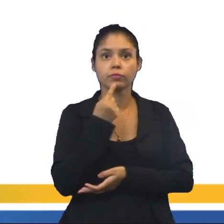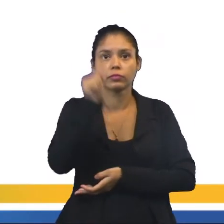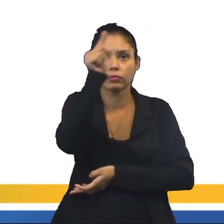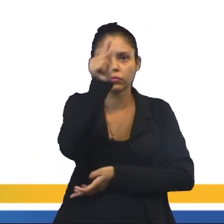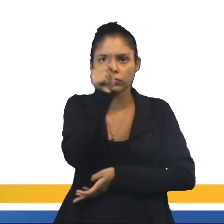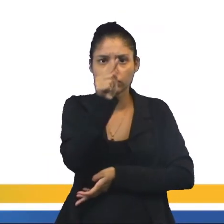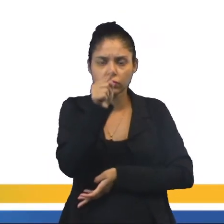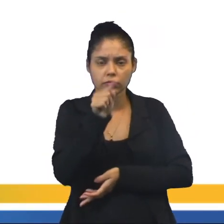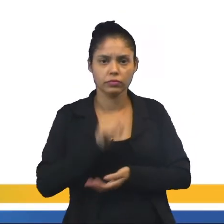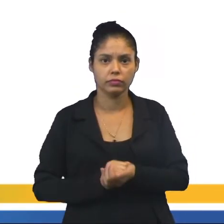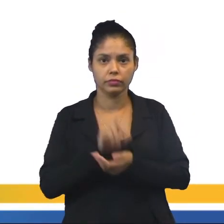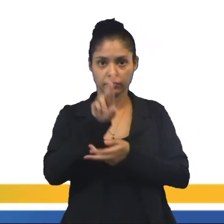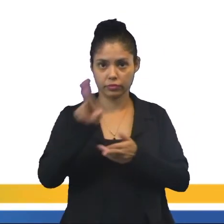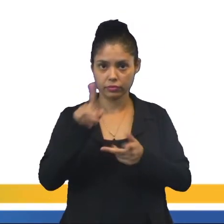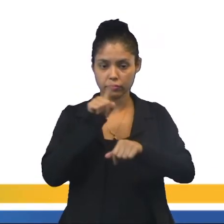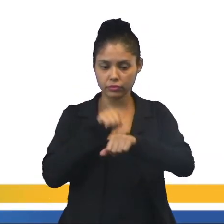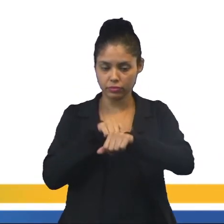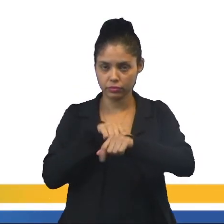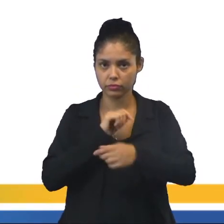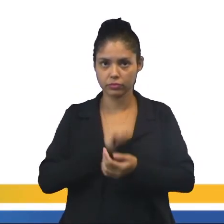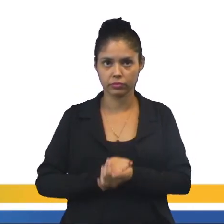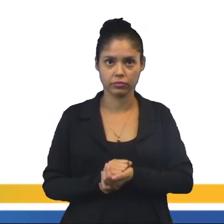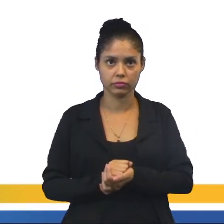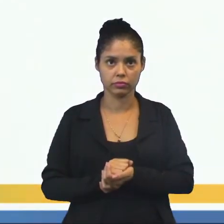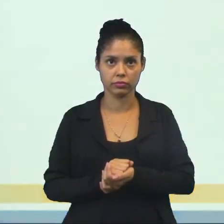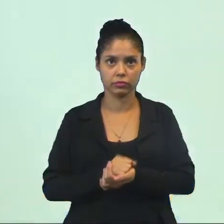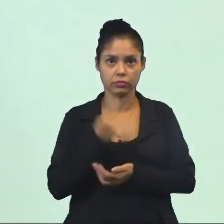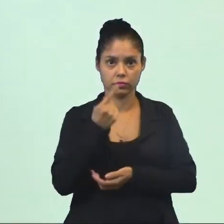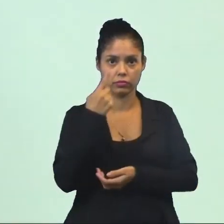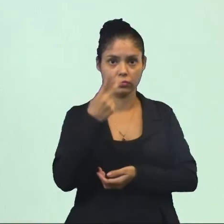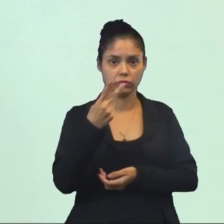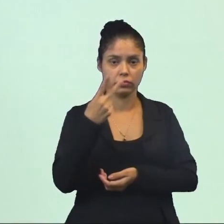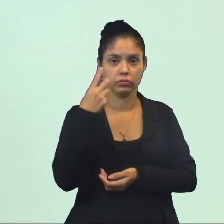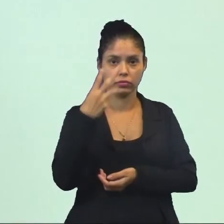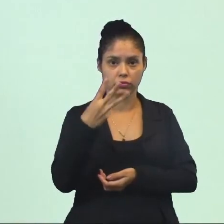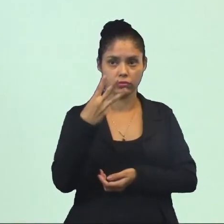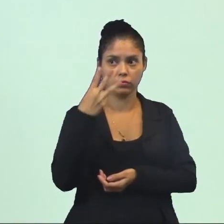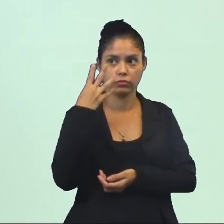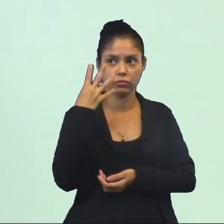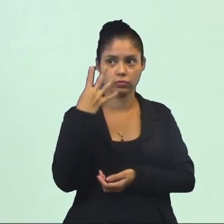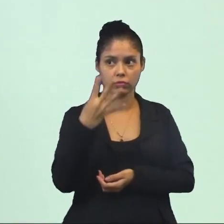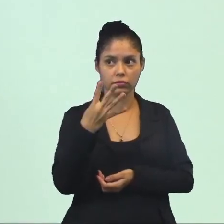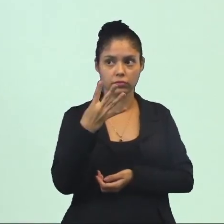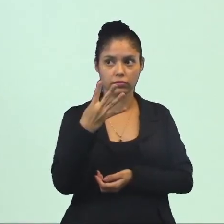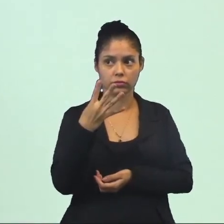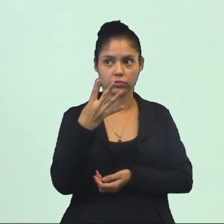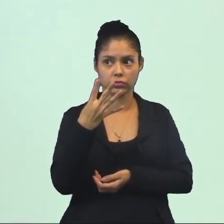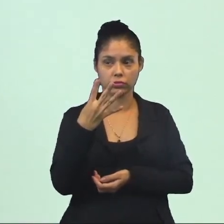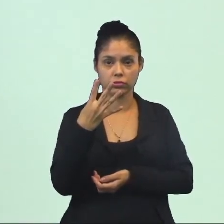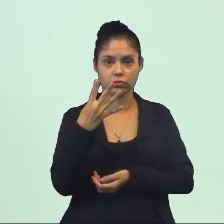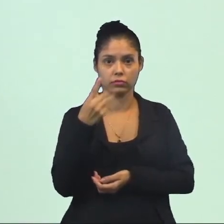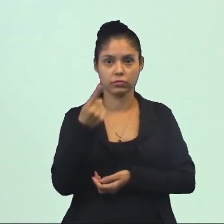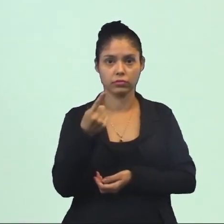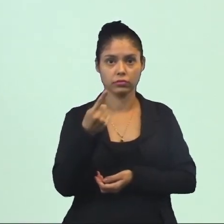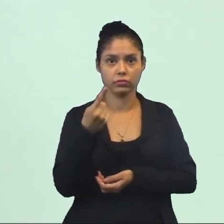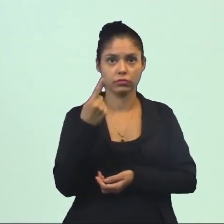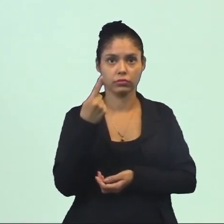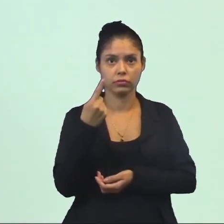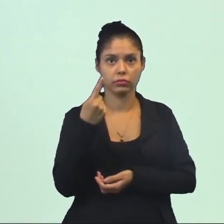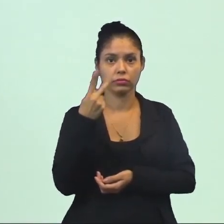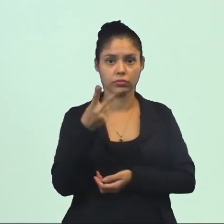de um tempo só que essa figura no tempo é de som então ó um dois três e quatro e